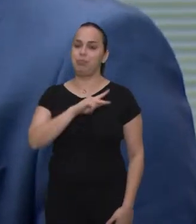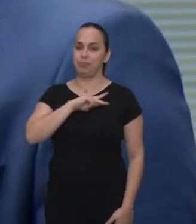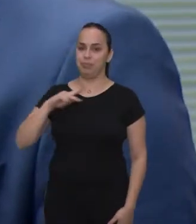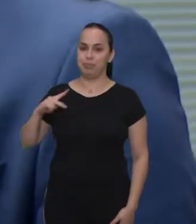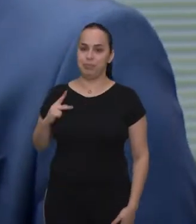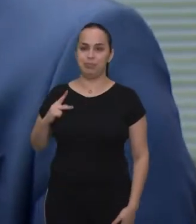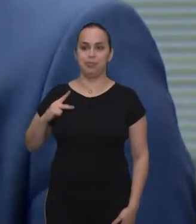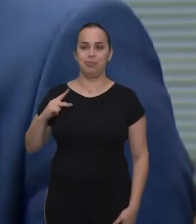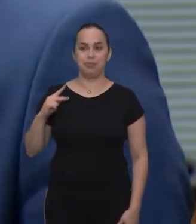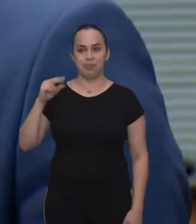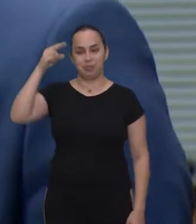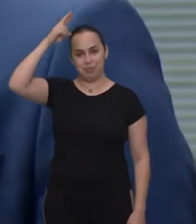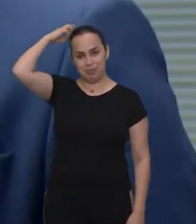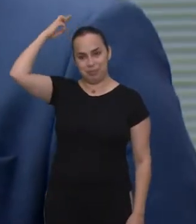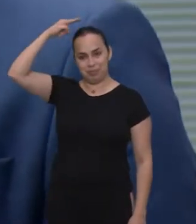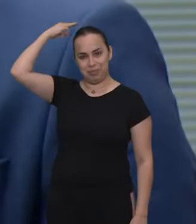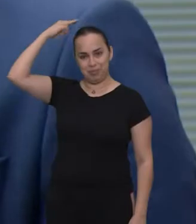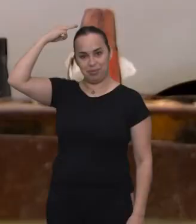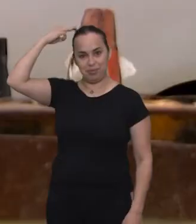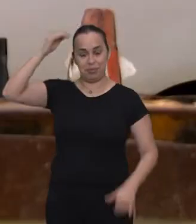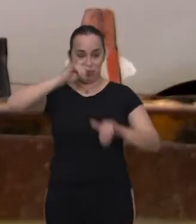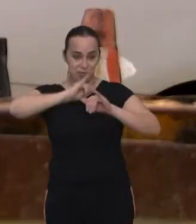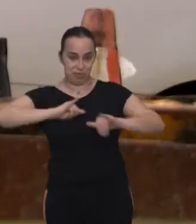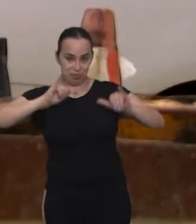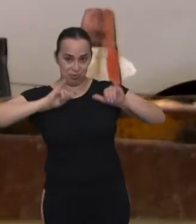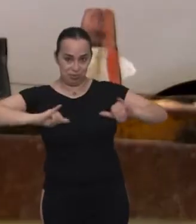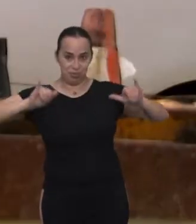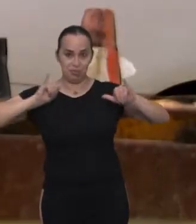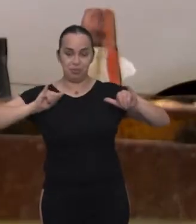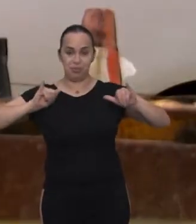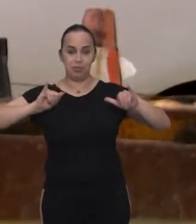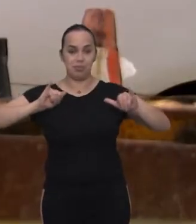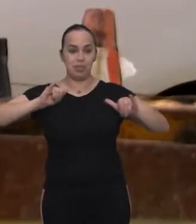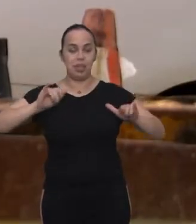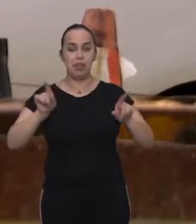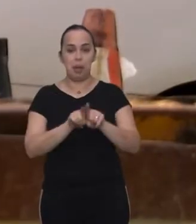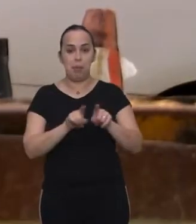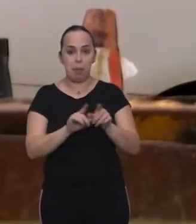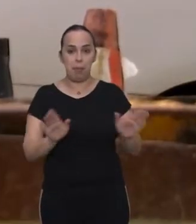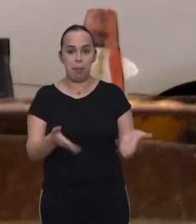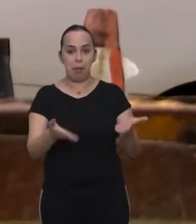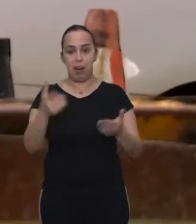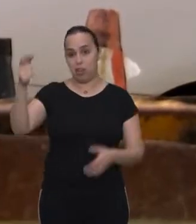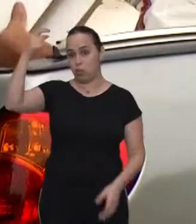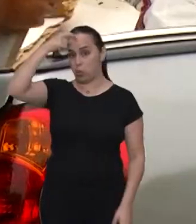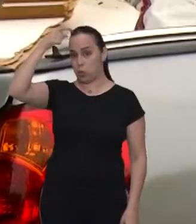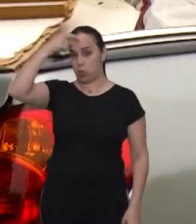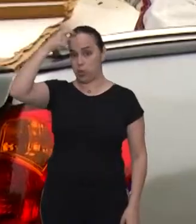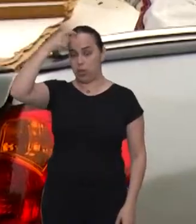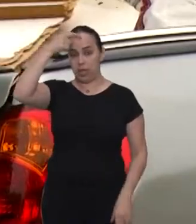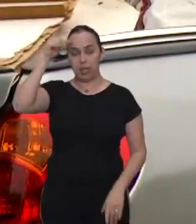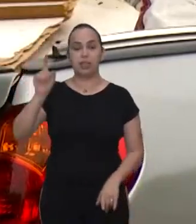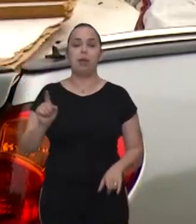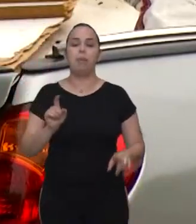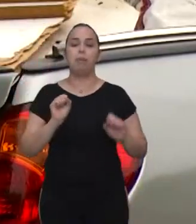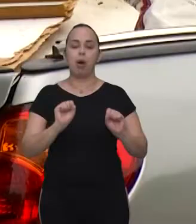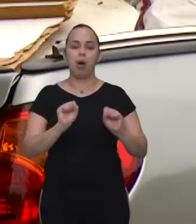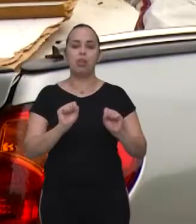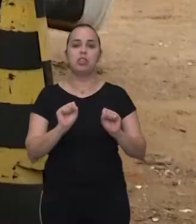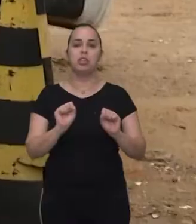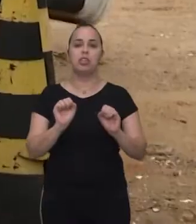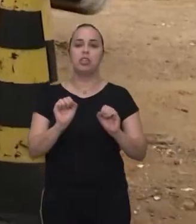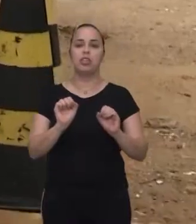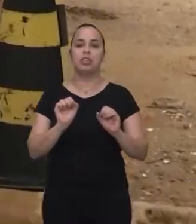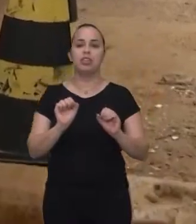o presidente da Comissão o vereador Milton Vieira manter campanhas educativas e ações de conscientização inclusive por parte